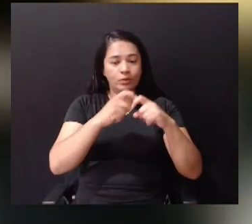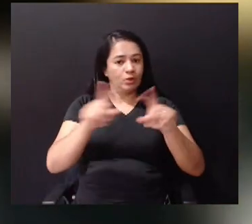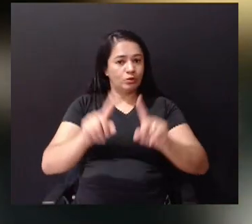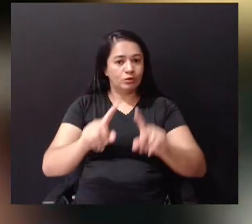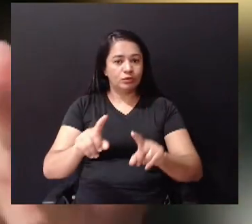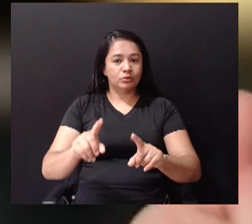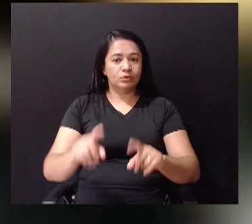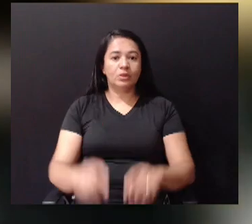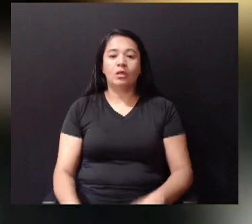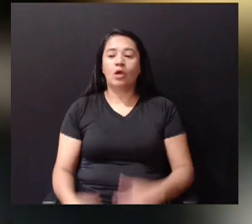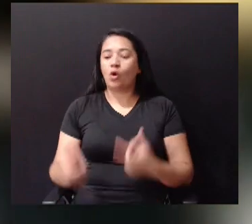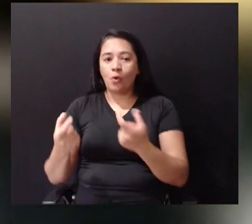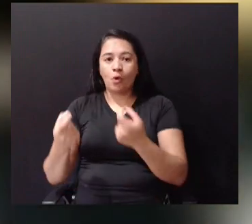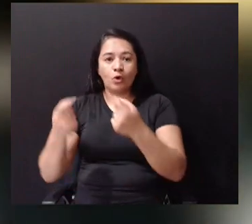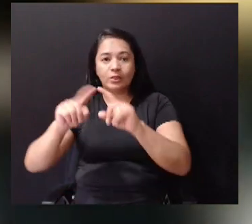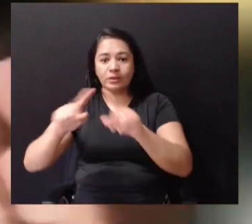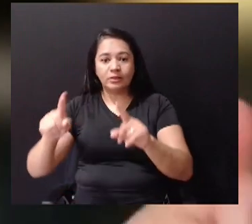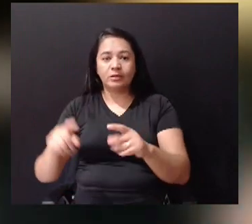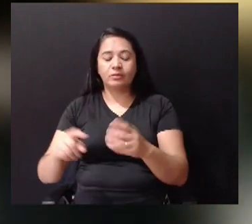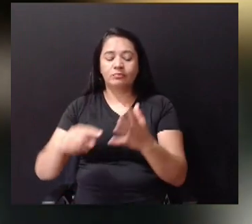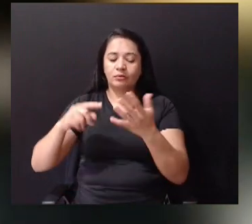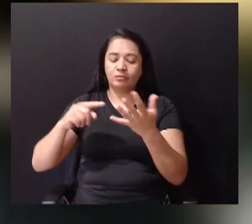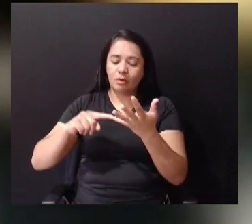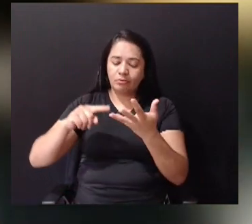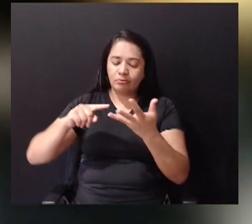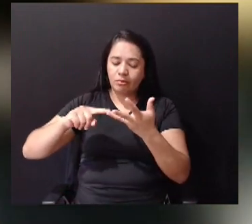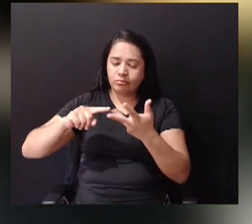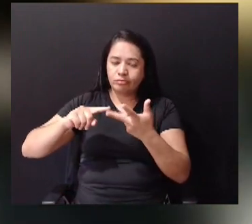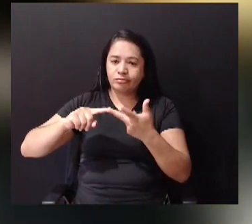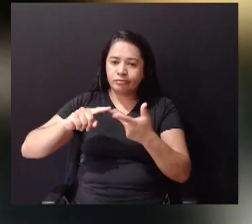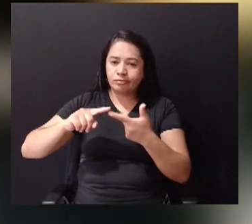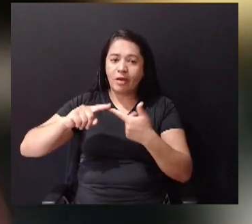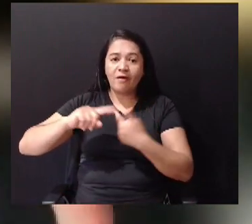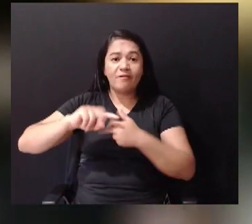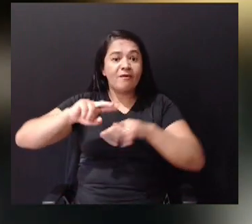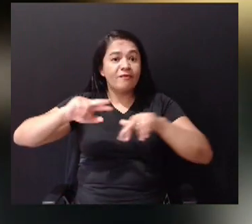Tem o radioterapeuta, tem o patologista, tem hoje a parte da biologia molecular,